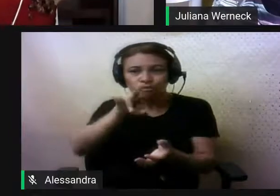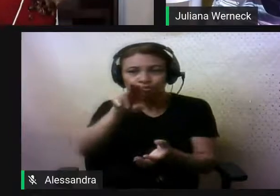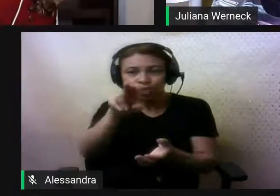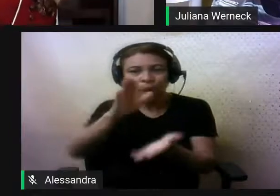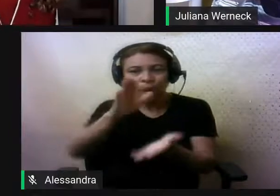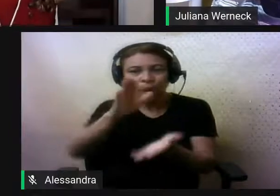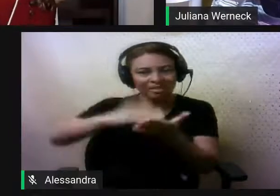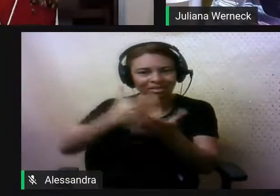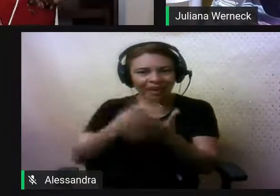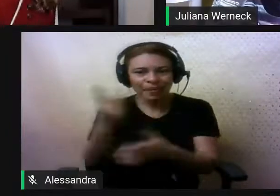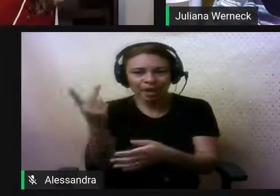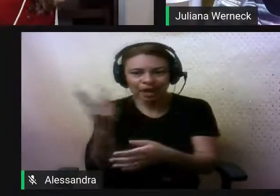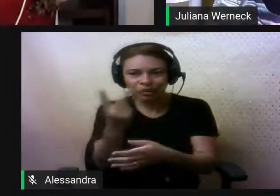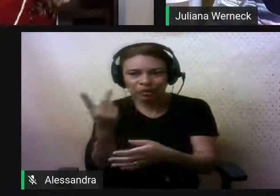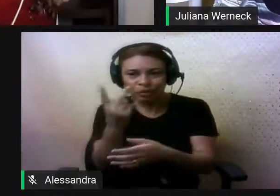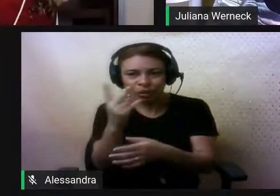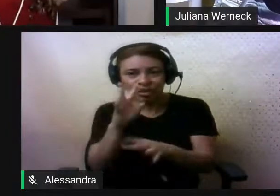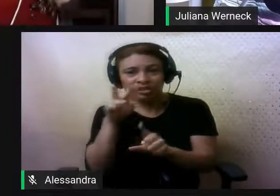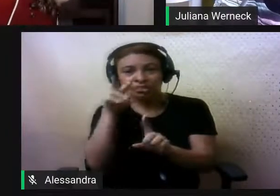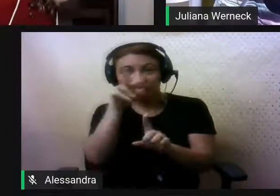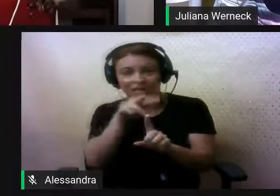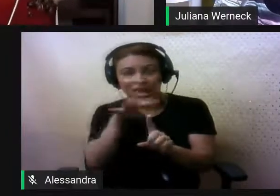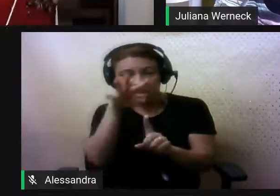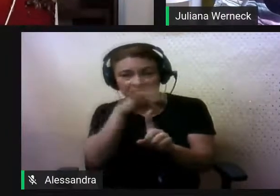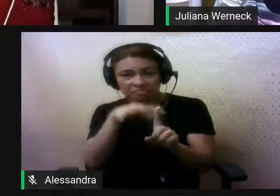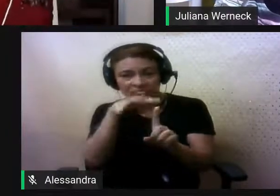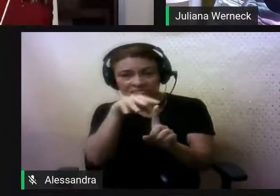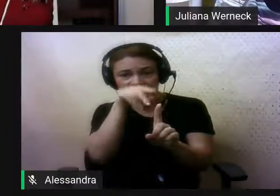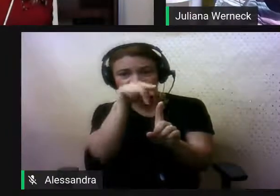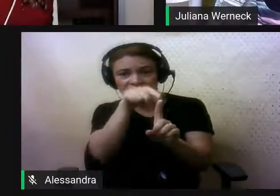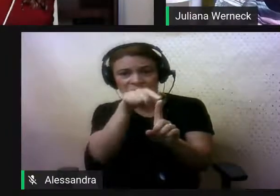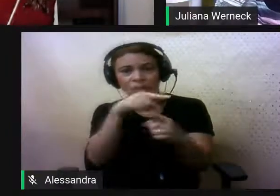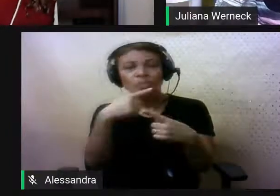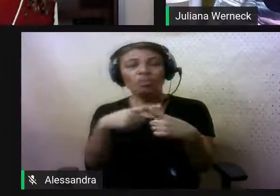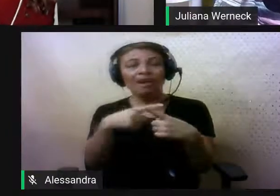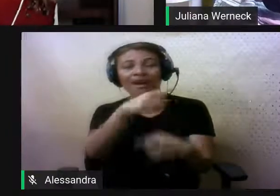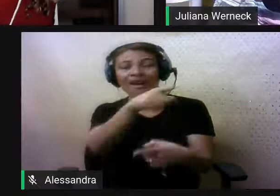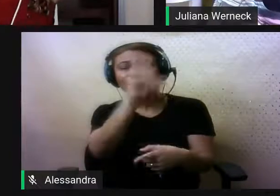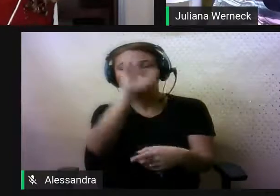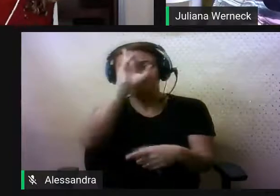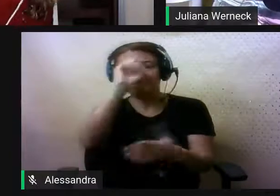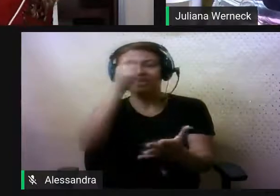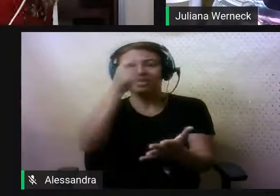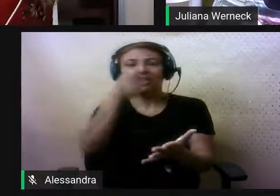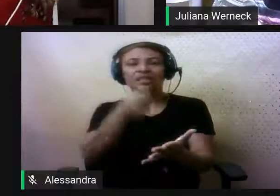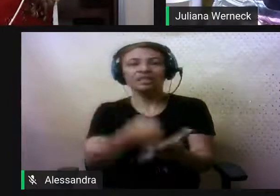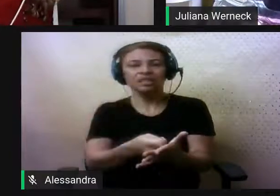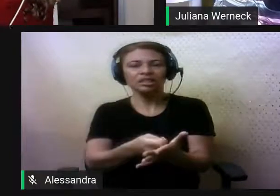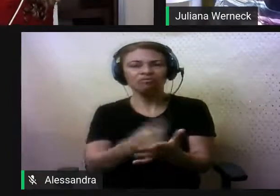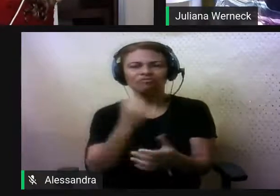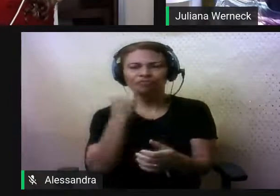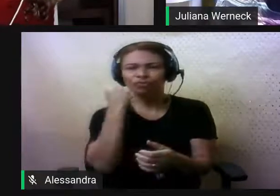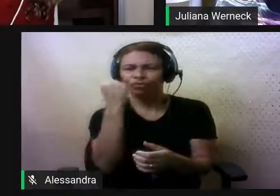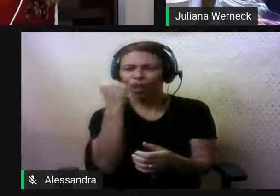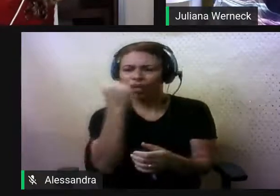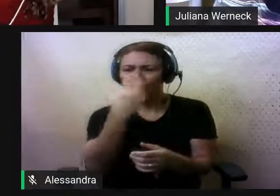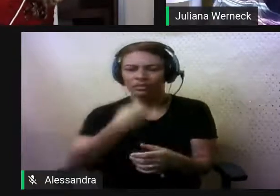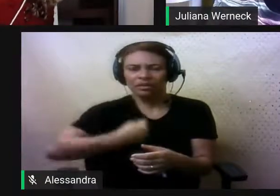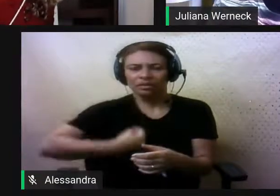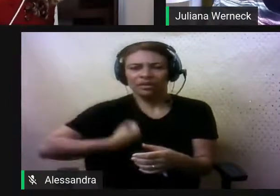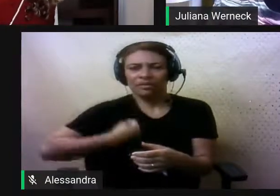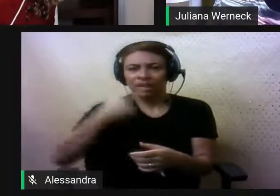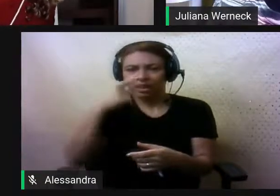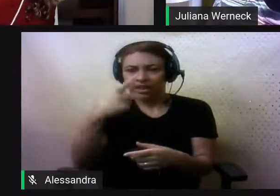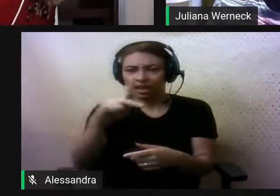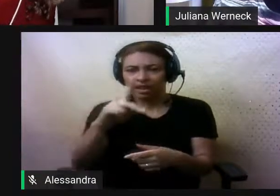nossas intérpretes, diante de todos vocês que estão nos assistindo, por conta de uma decisão muito forte que eu tive que tomar na minha vida. Quando eu tinha